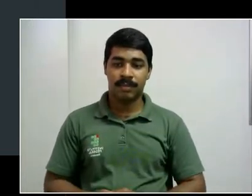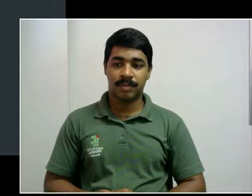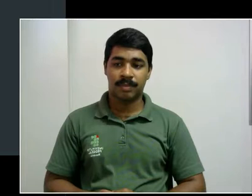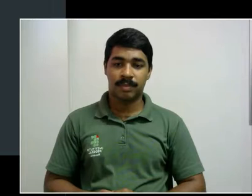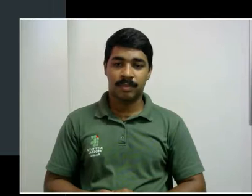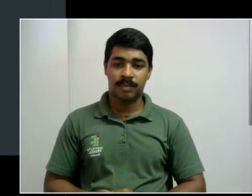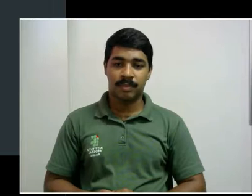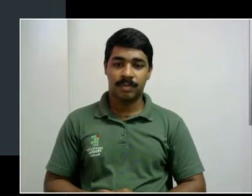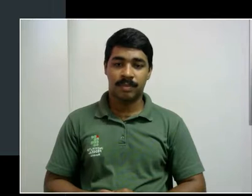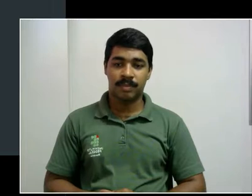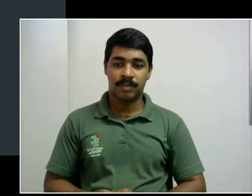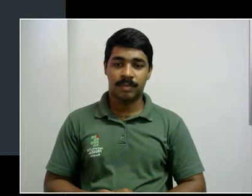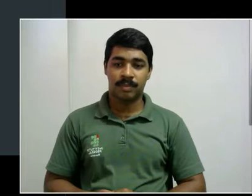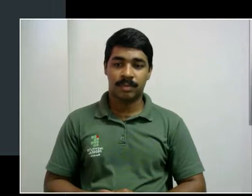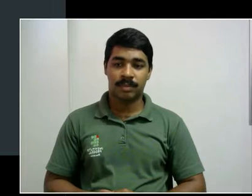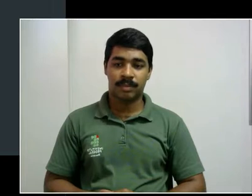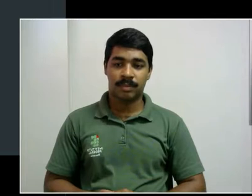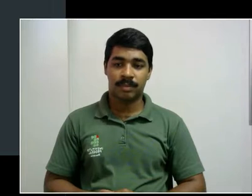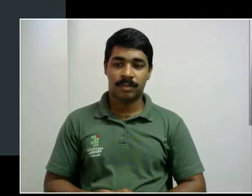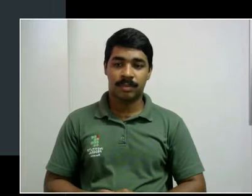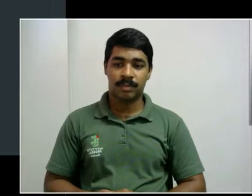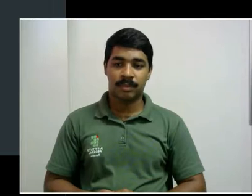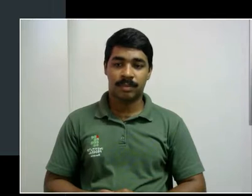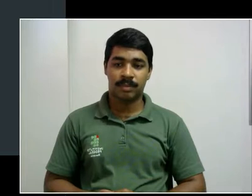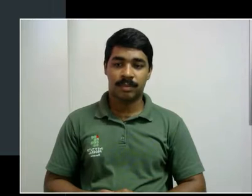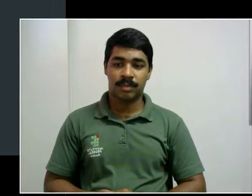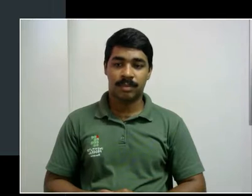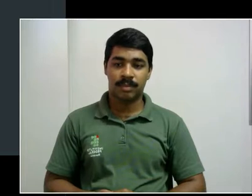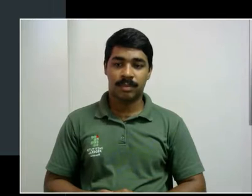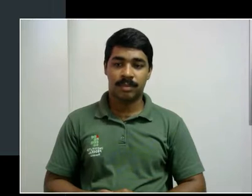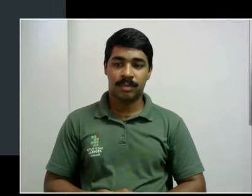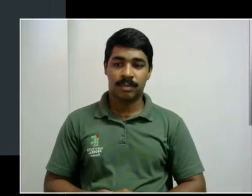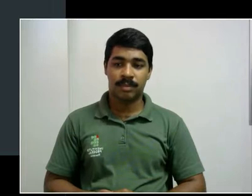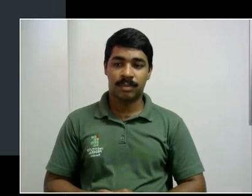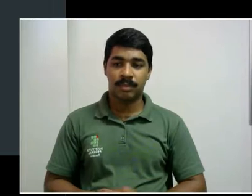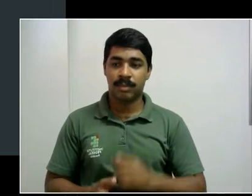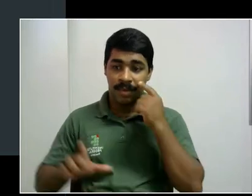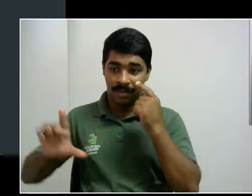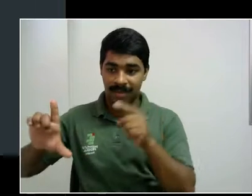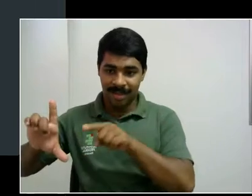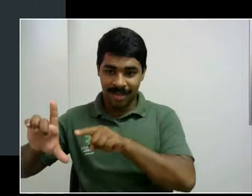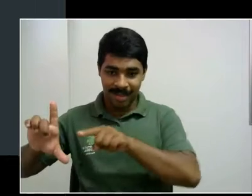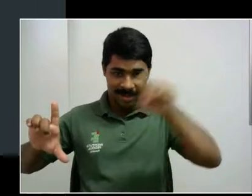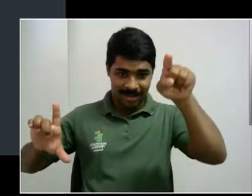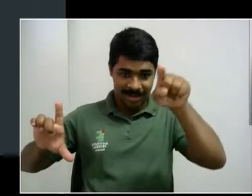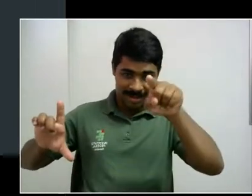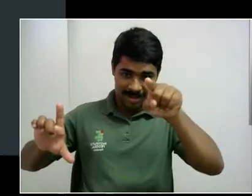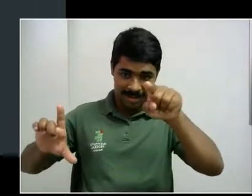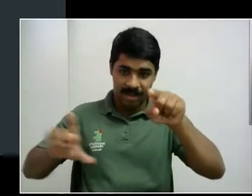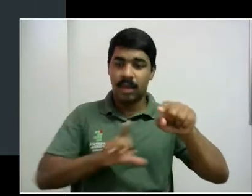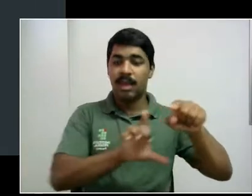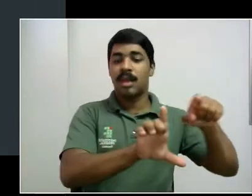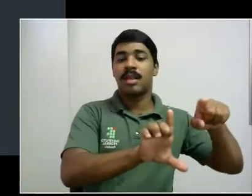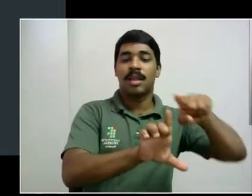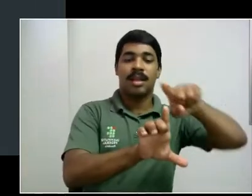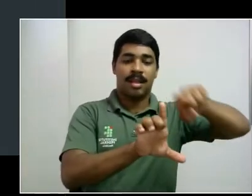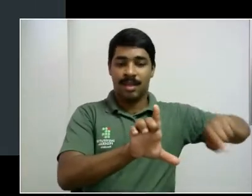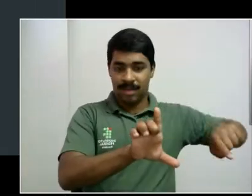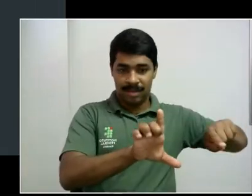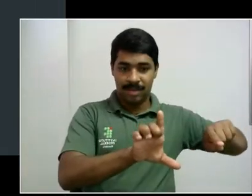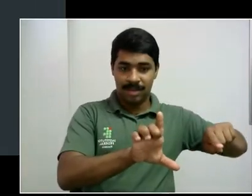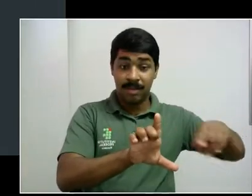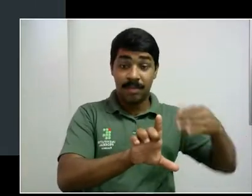seguinte, uma função ela está nesse sentido aqui, né? E outra função ela está assim, ó. Ou seja, se